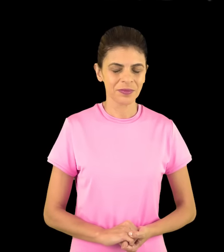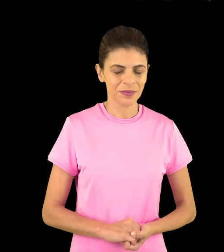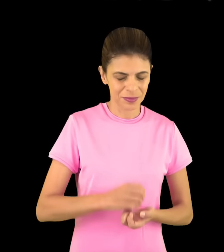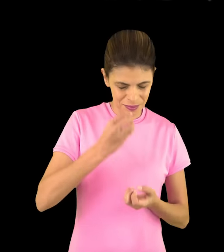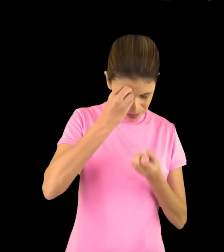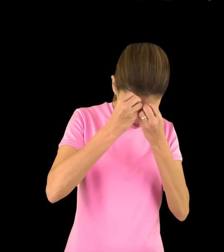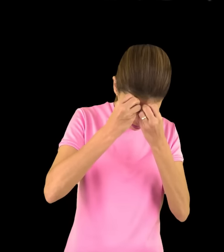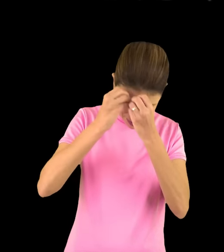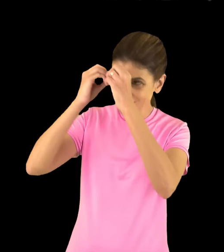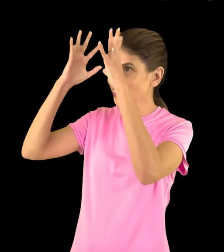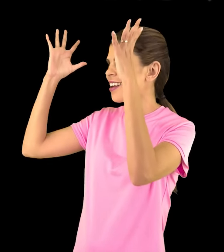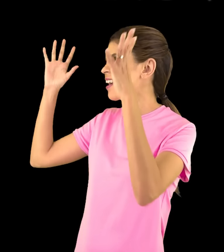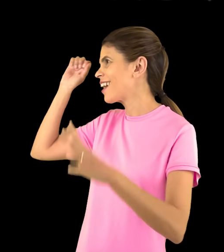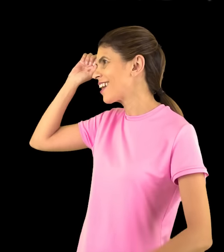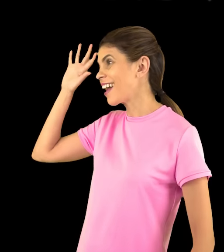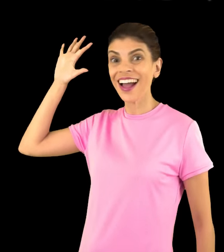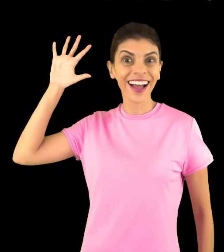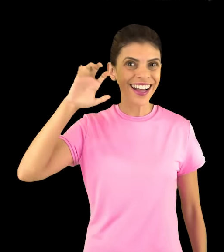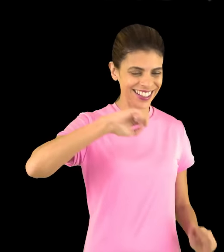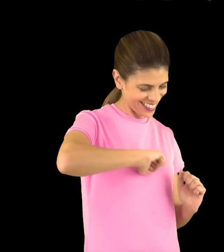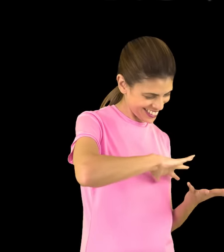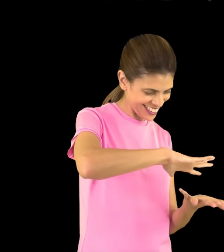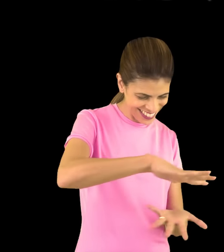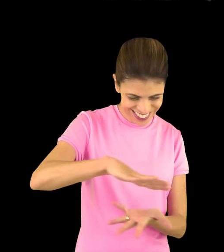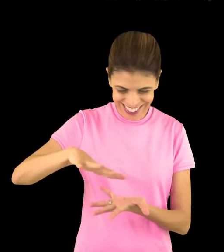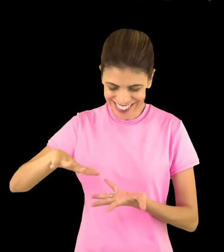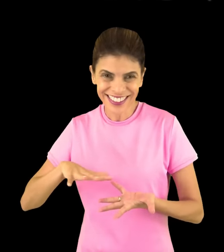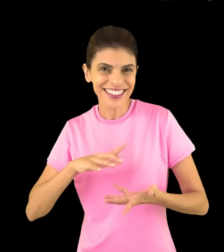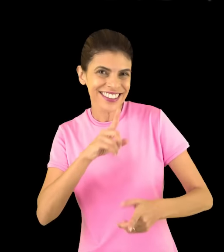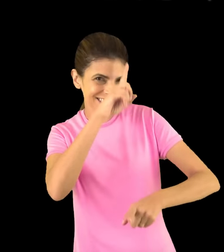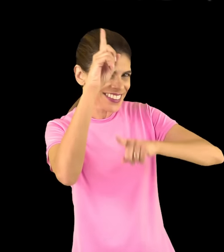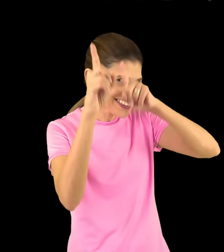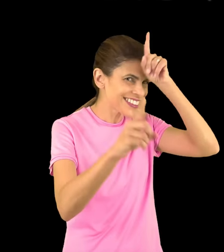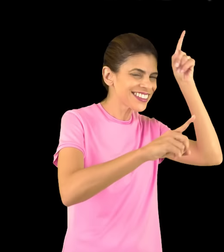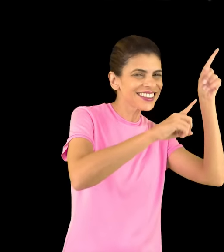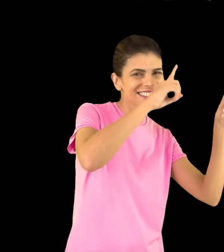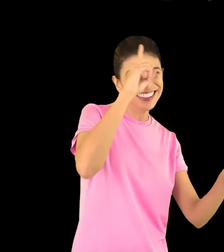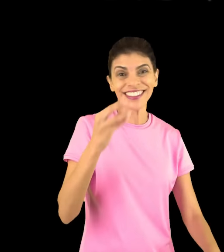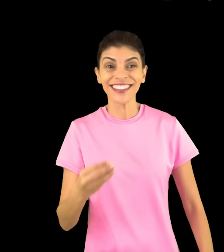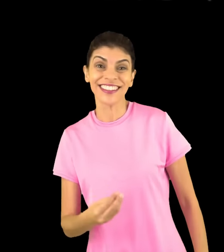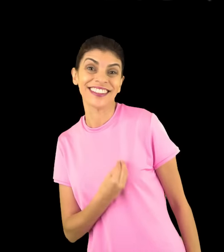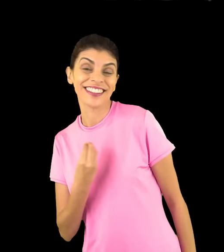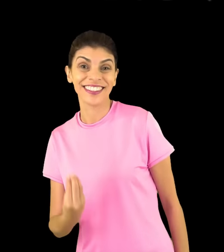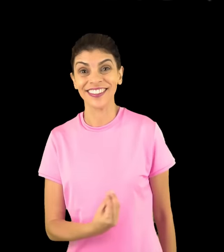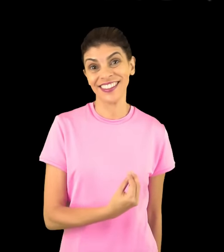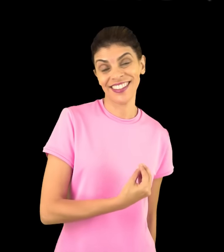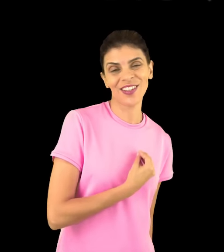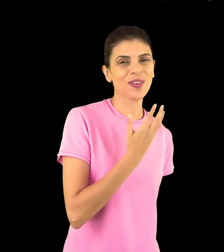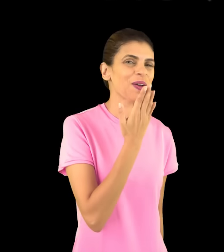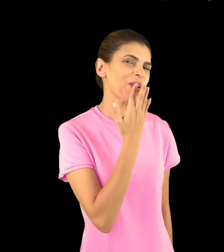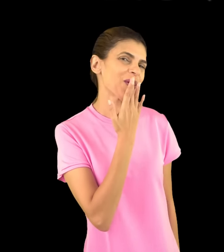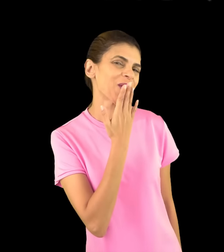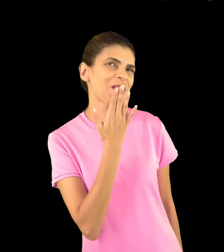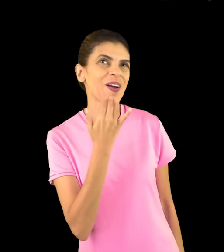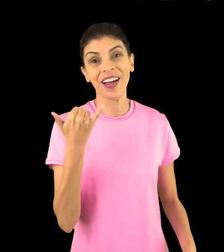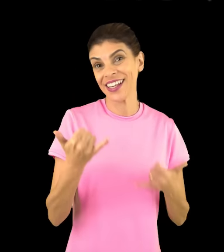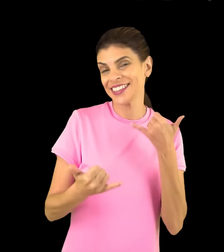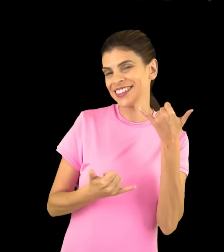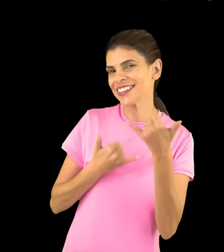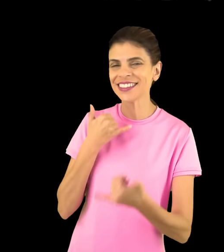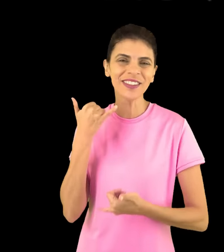Vem todo mundo usando a imaginação e a criatividade para viver Um mundo